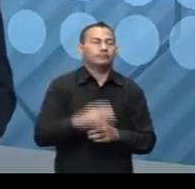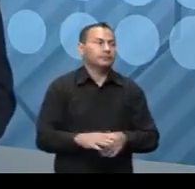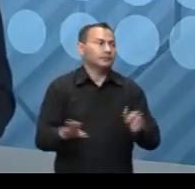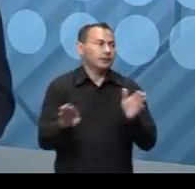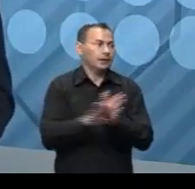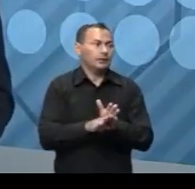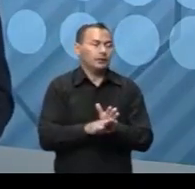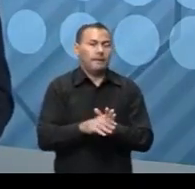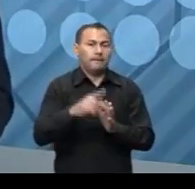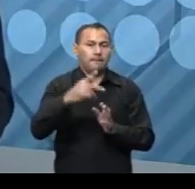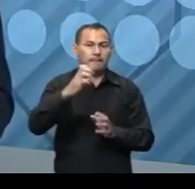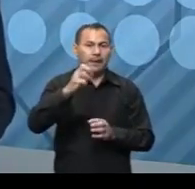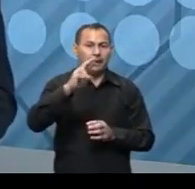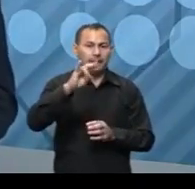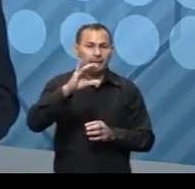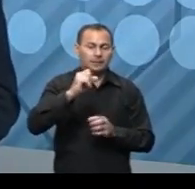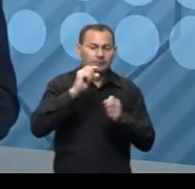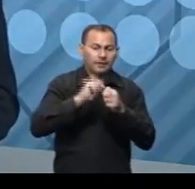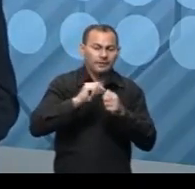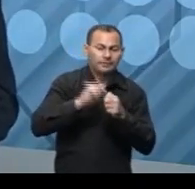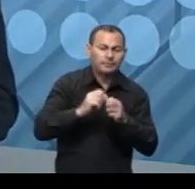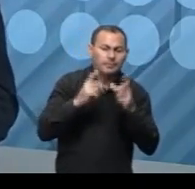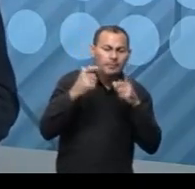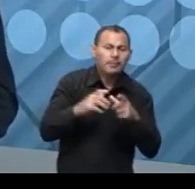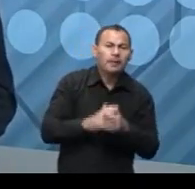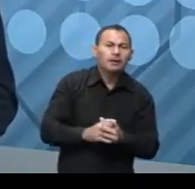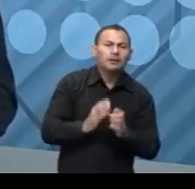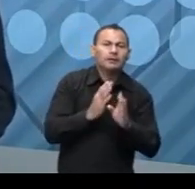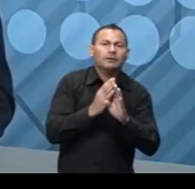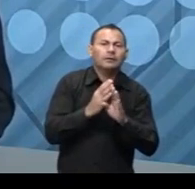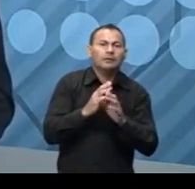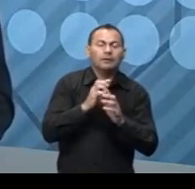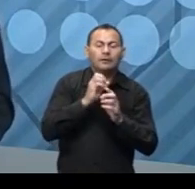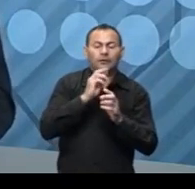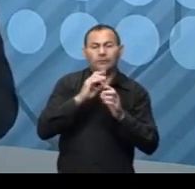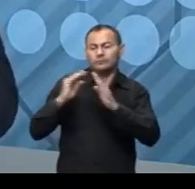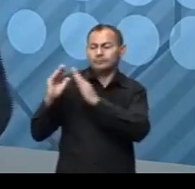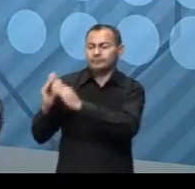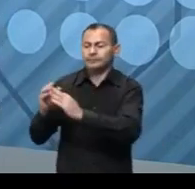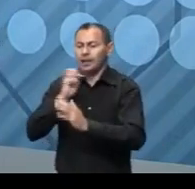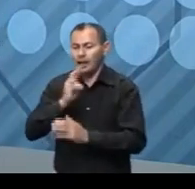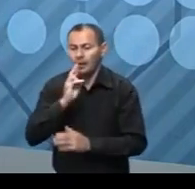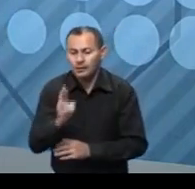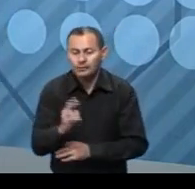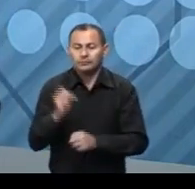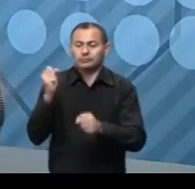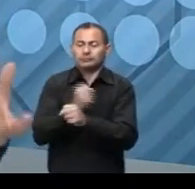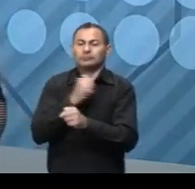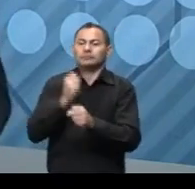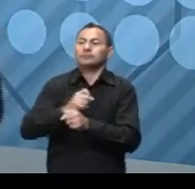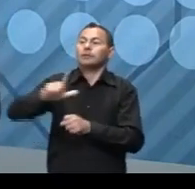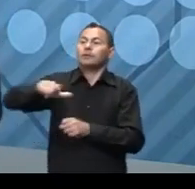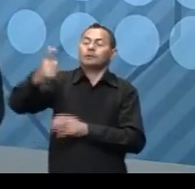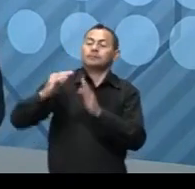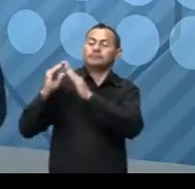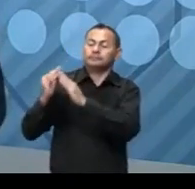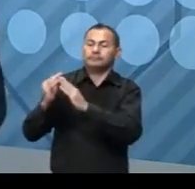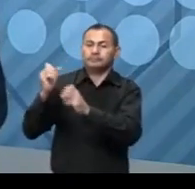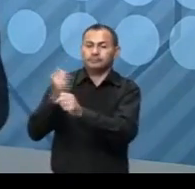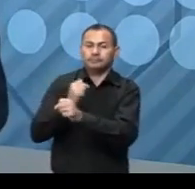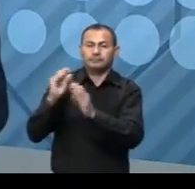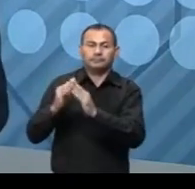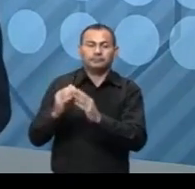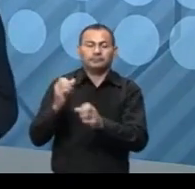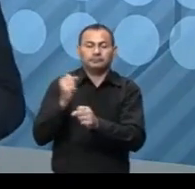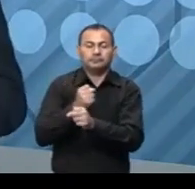Chegou lá a perícia para fazer, onde o vizinho reclamava que o construtor, o outro vizinho, né, que construiu